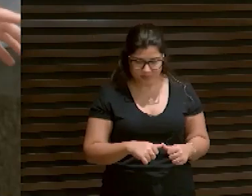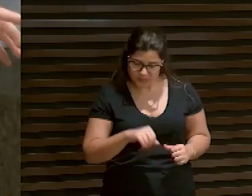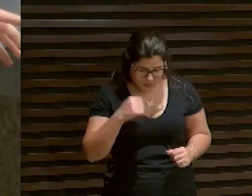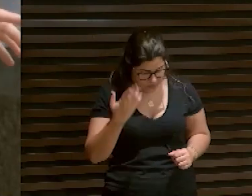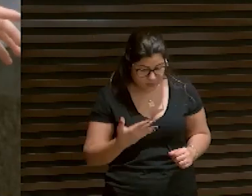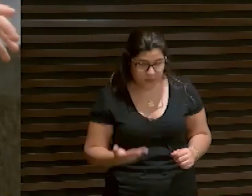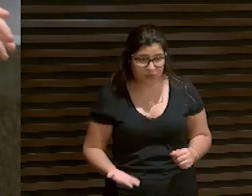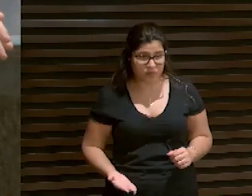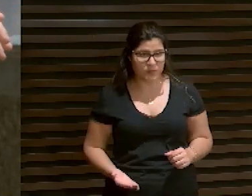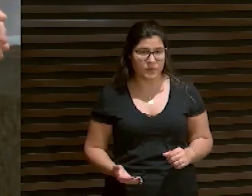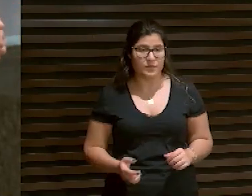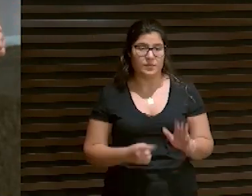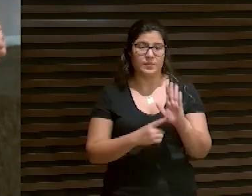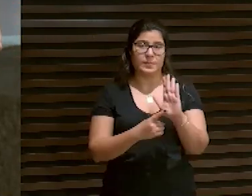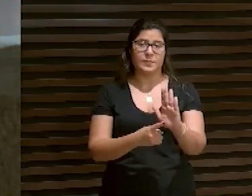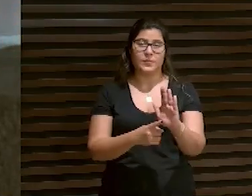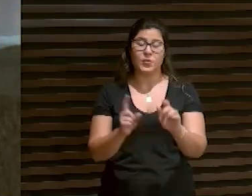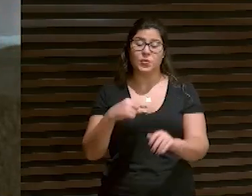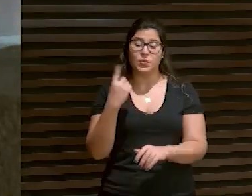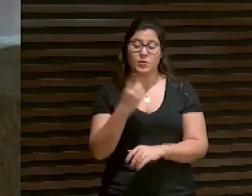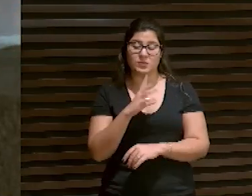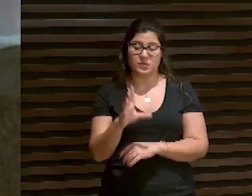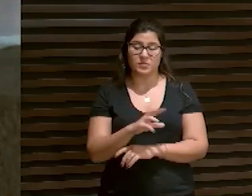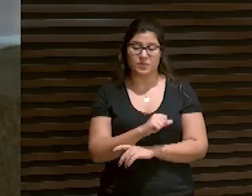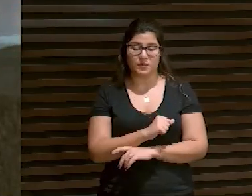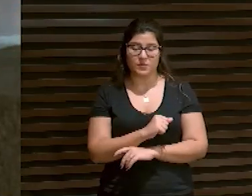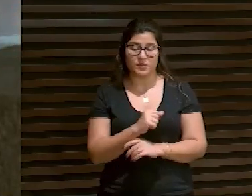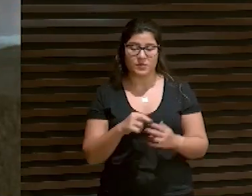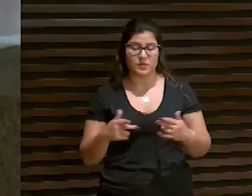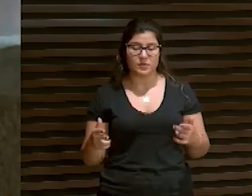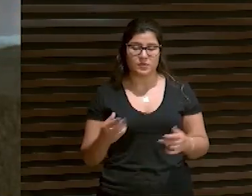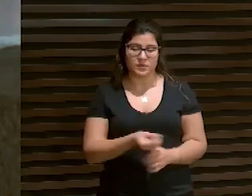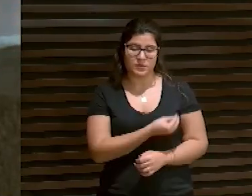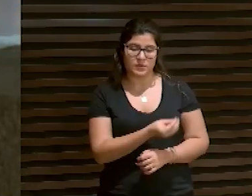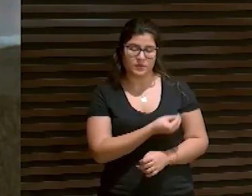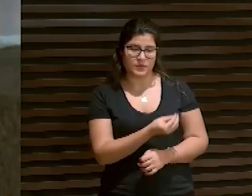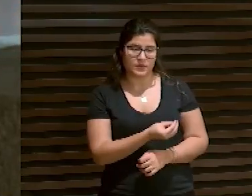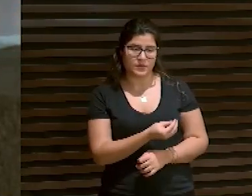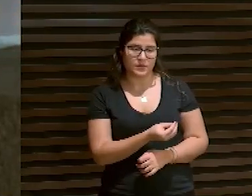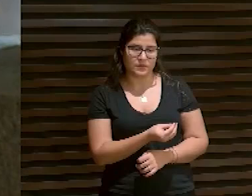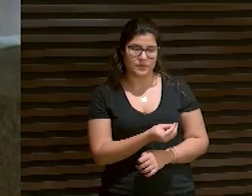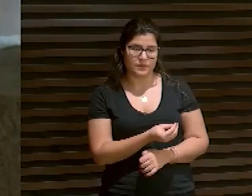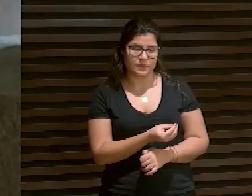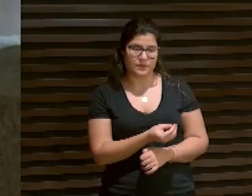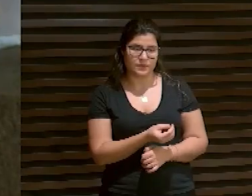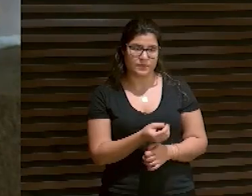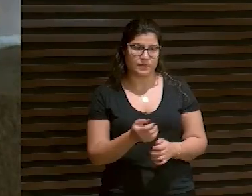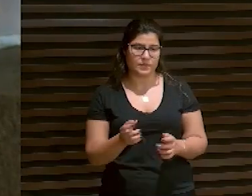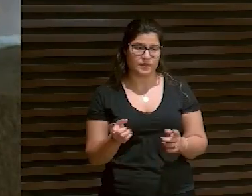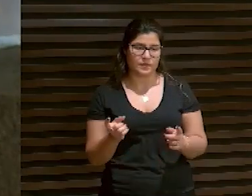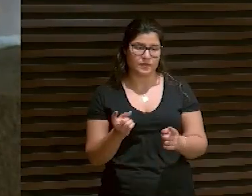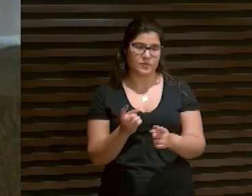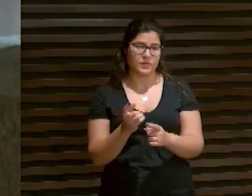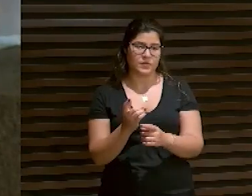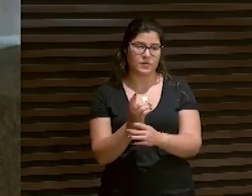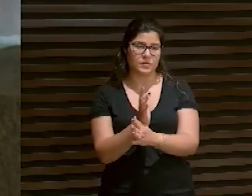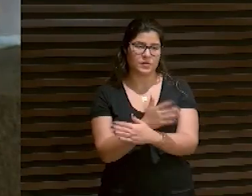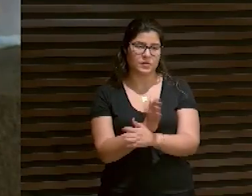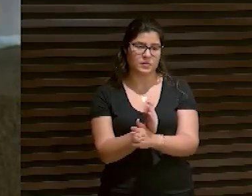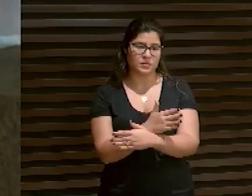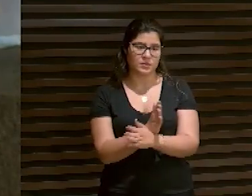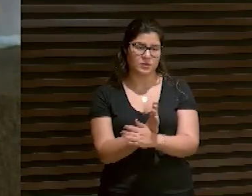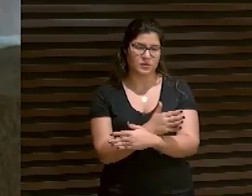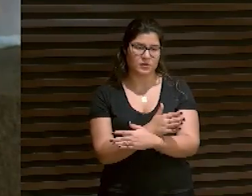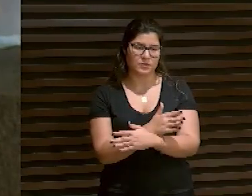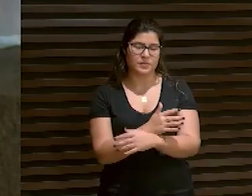de nossos amores para com as coisas da vida estarem desorientadas. Porque nós estamos